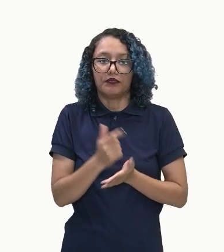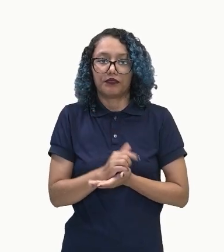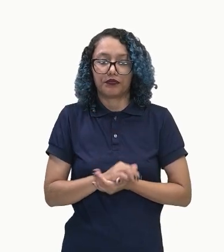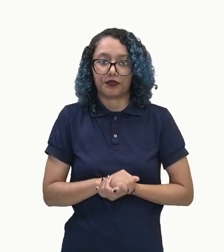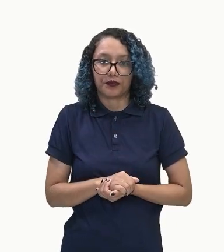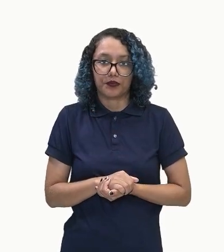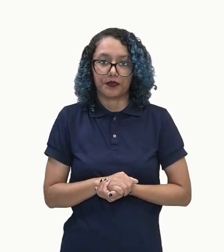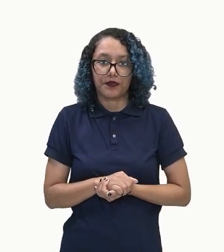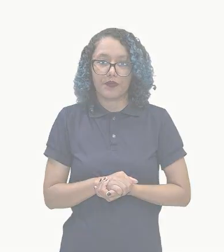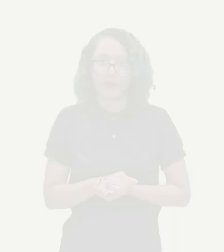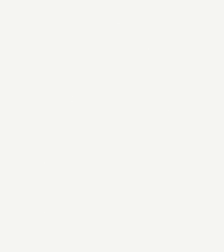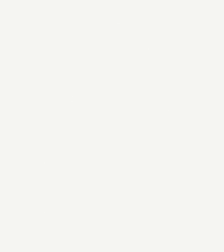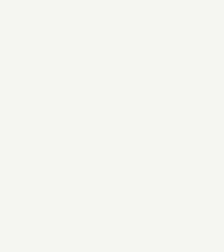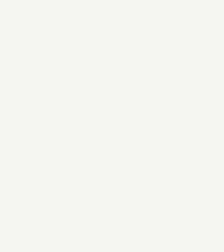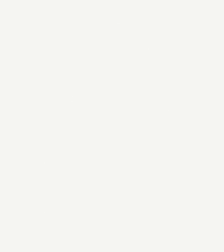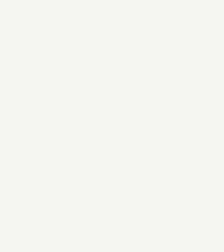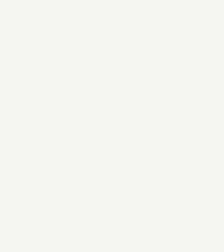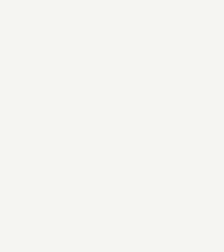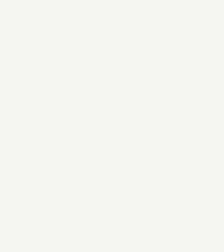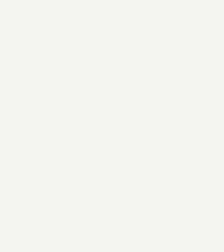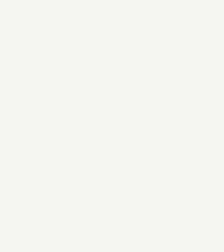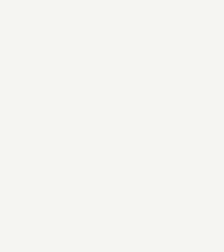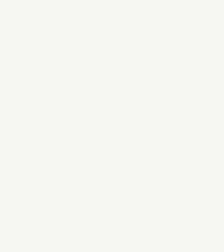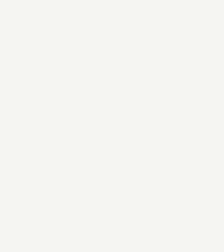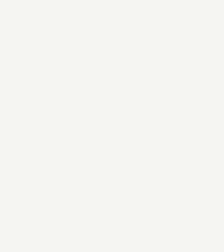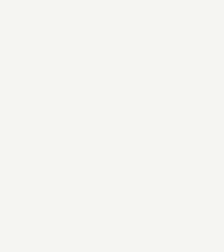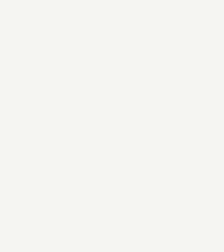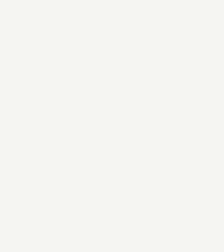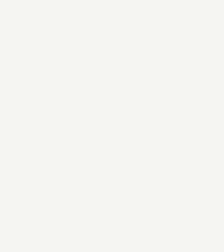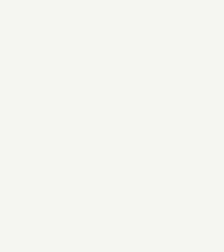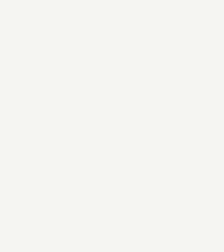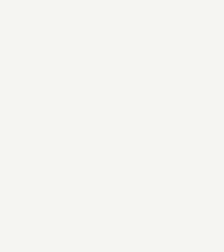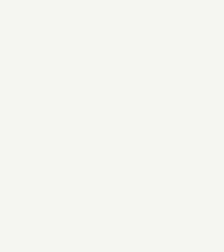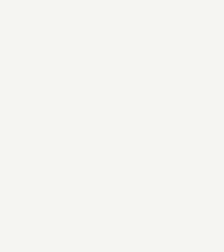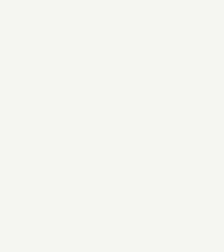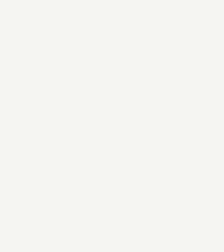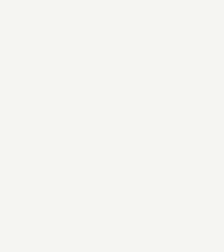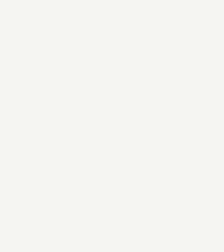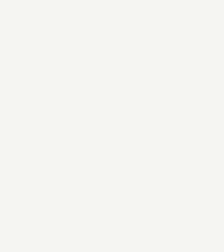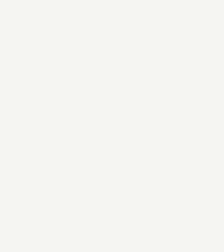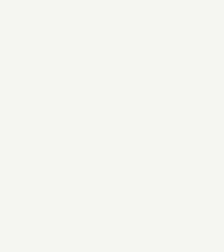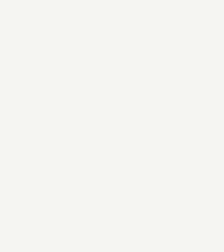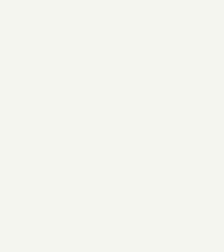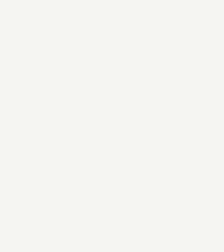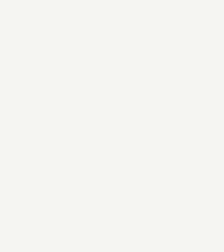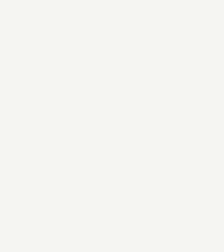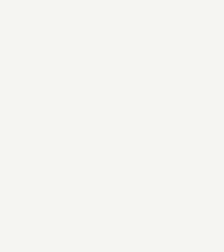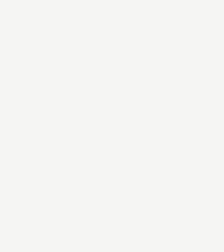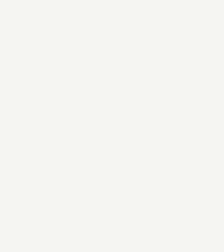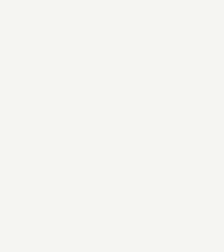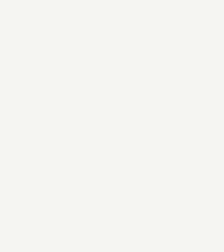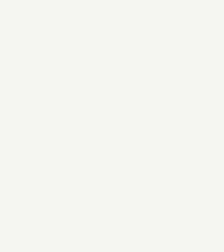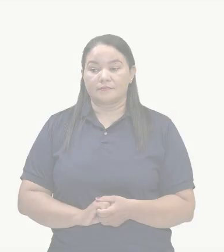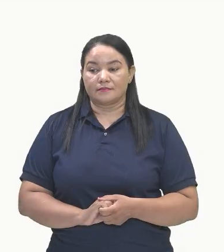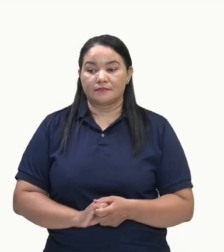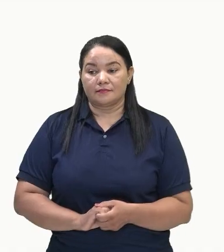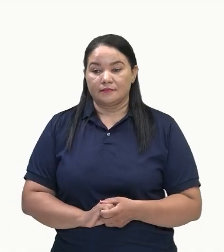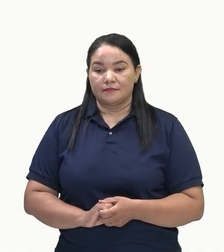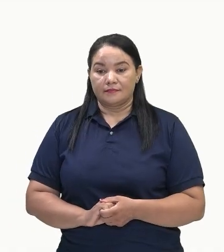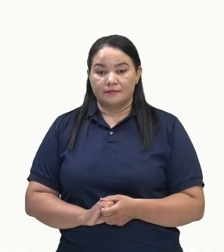como muitos, poucos, demais, demasiado, several and many, são palavras ali